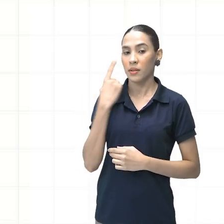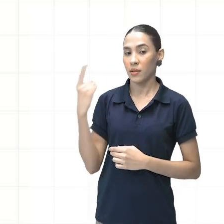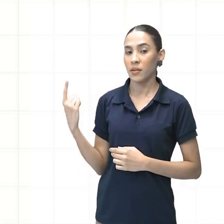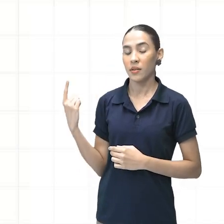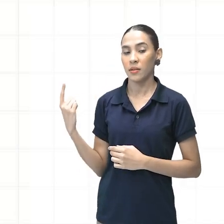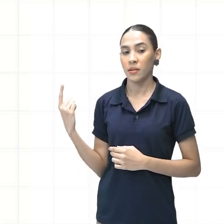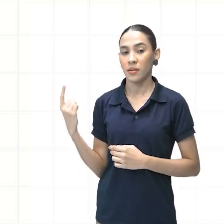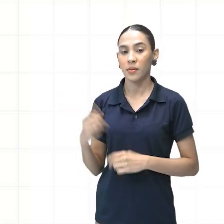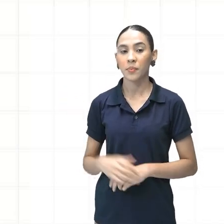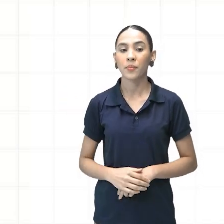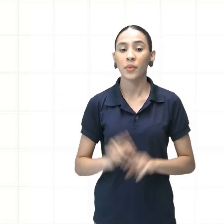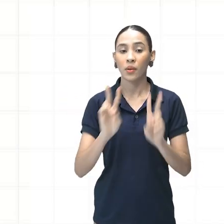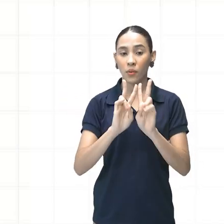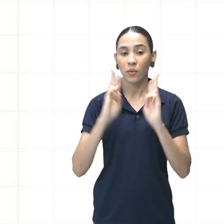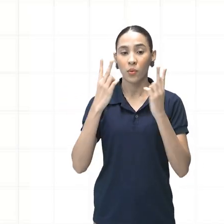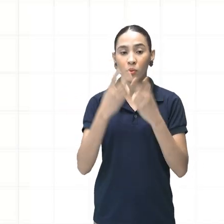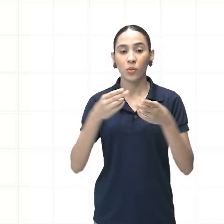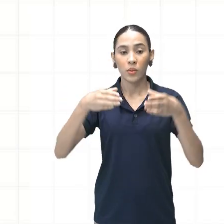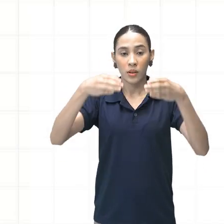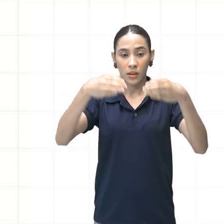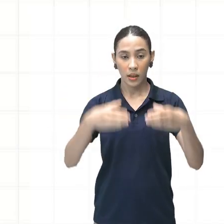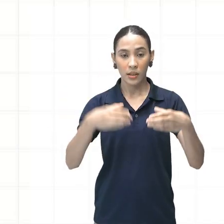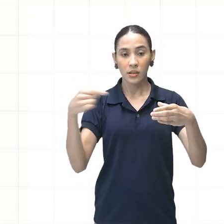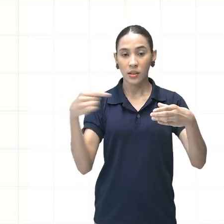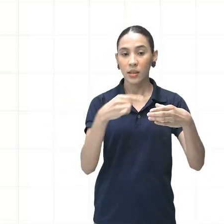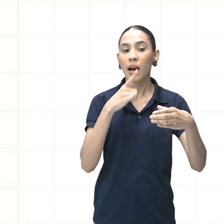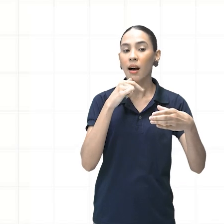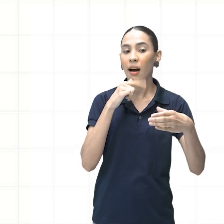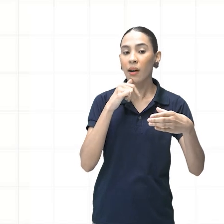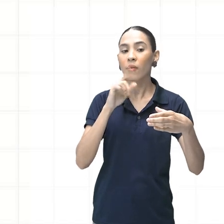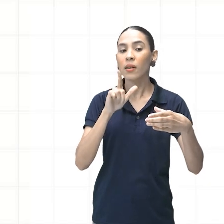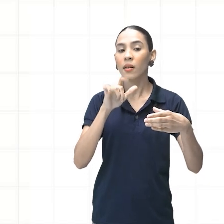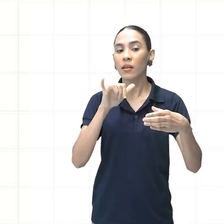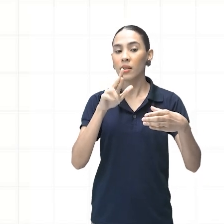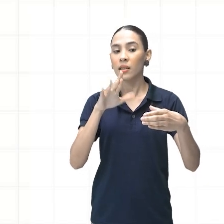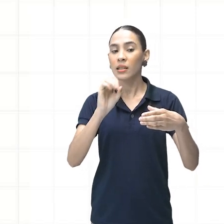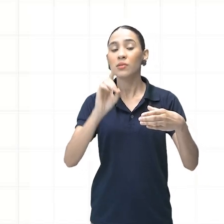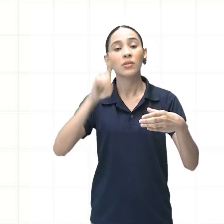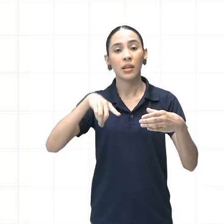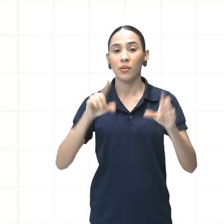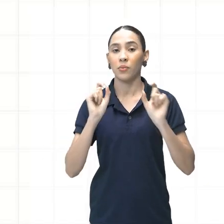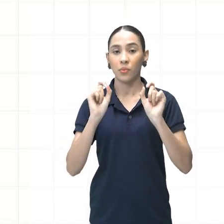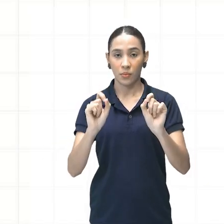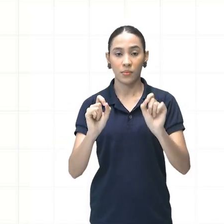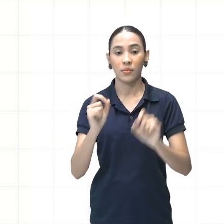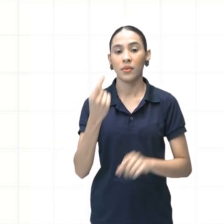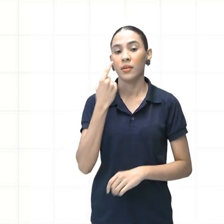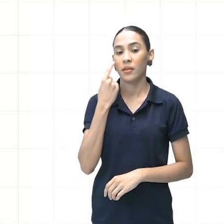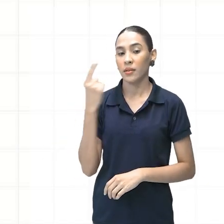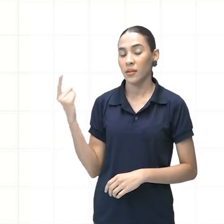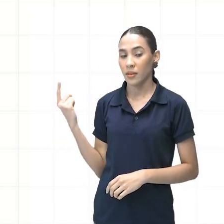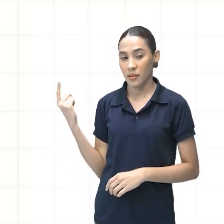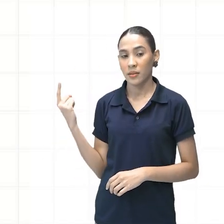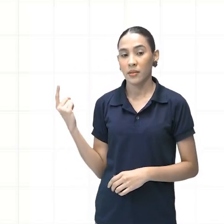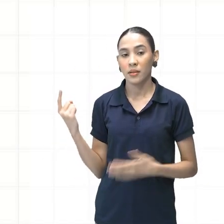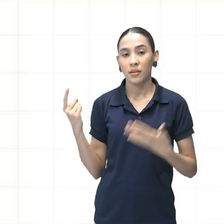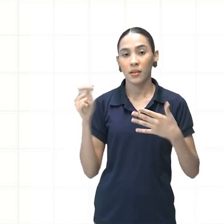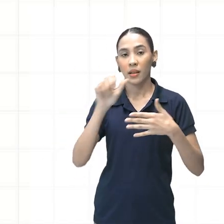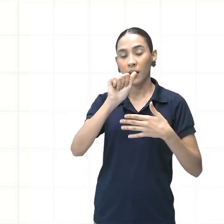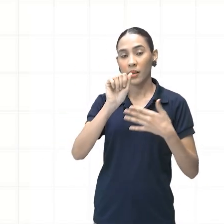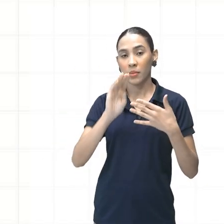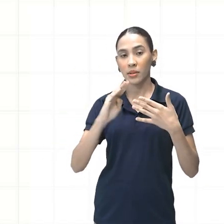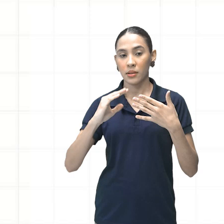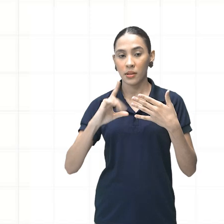3,14. O volume da caixa d'água em litros é de... Então, temos aqui as nossas